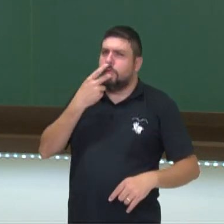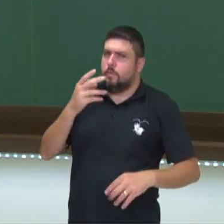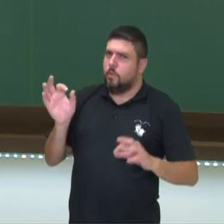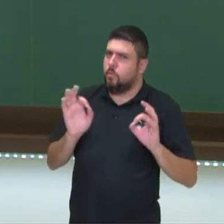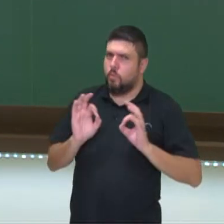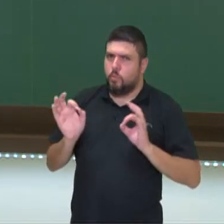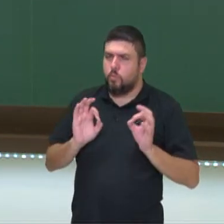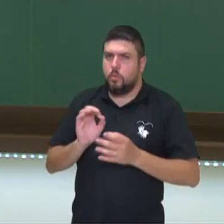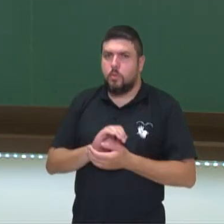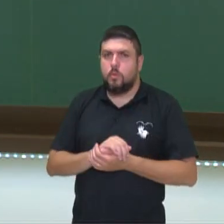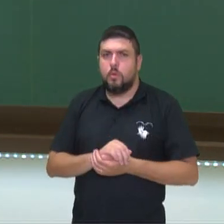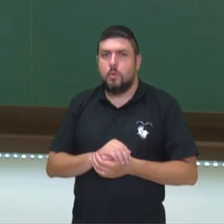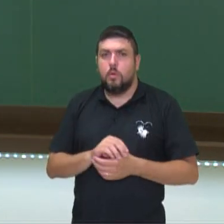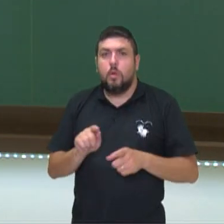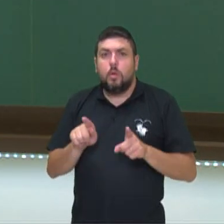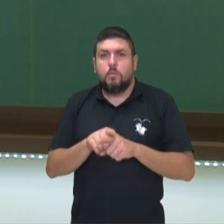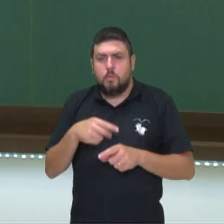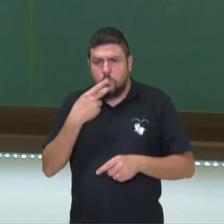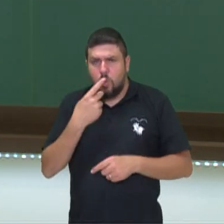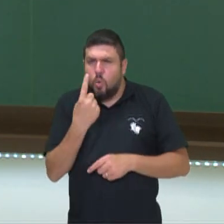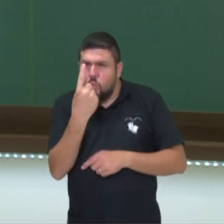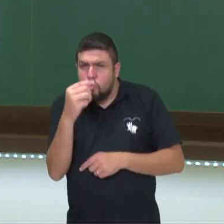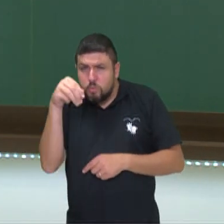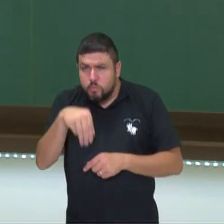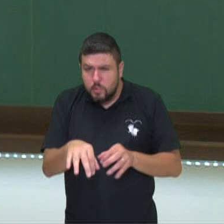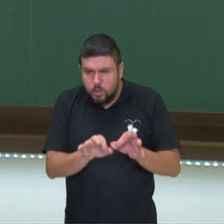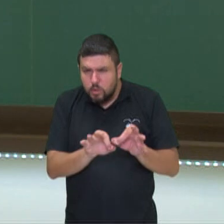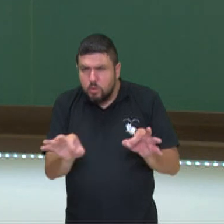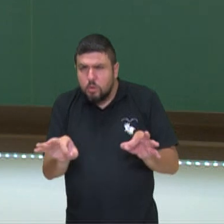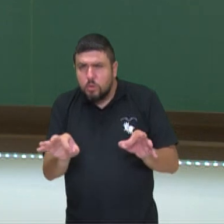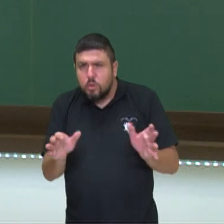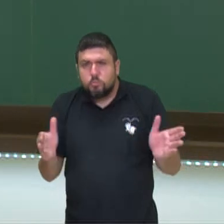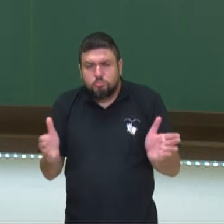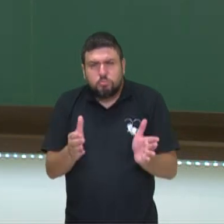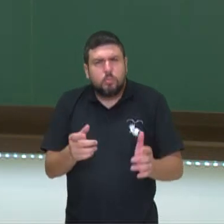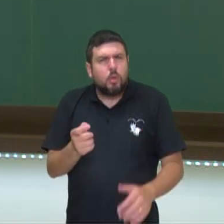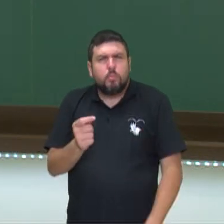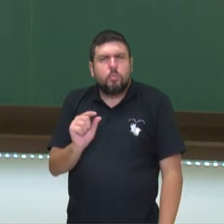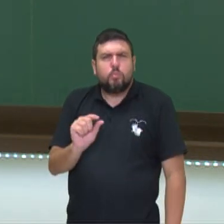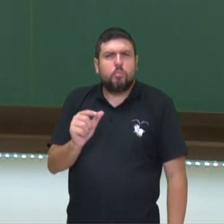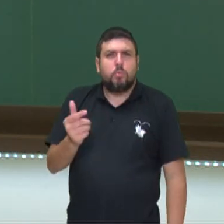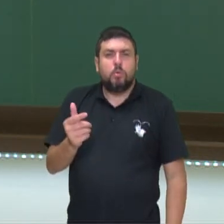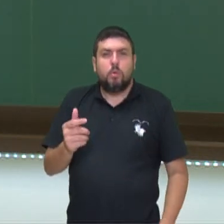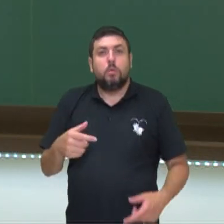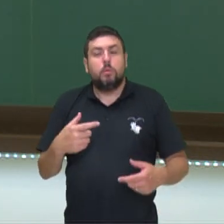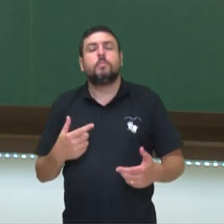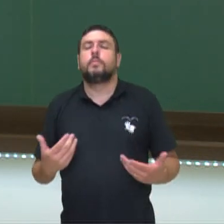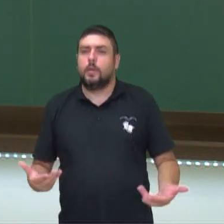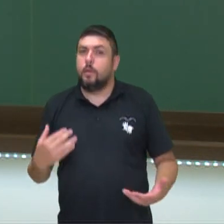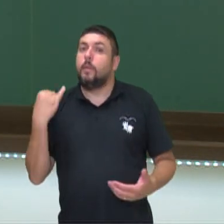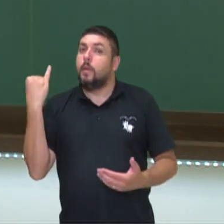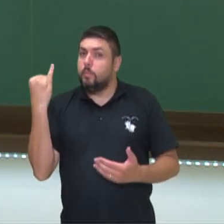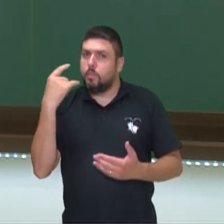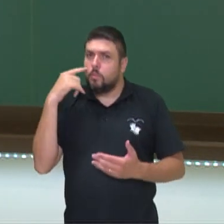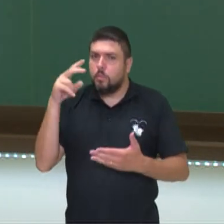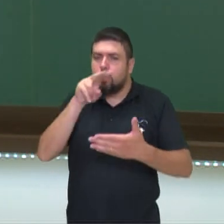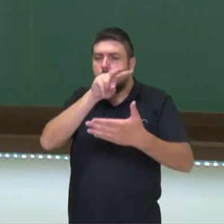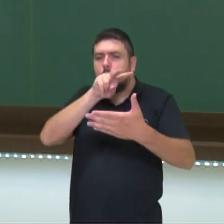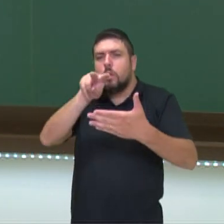como também não falou 1 metro de distância. Você percebeu a diferença, a importância de você ler as palavras e